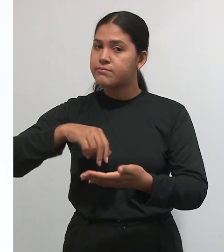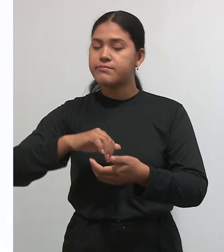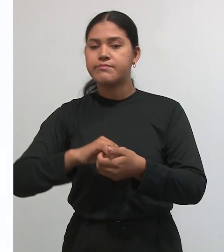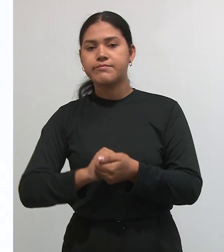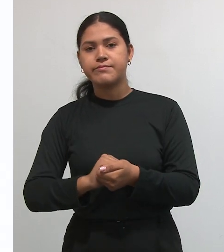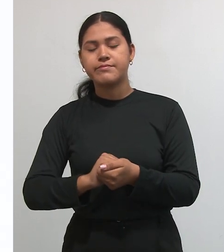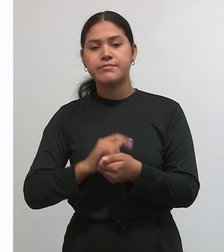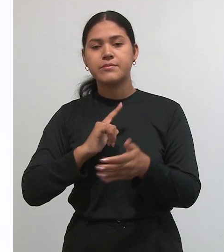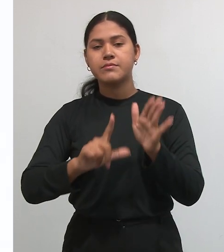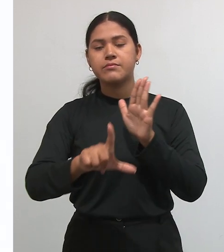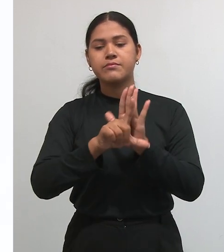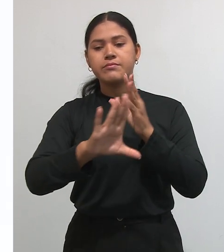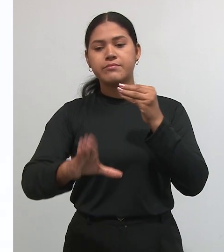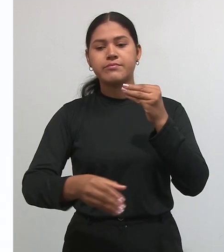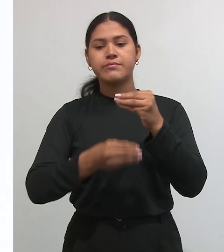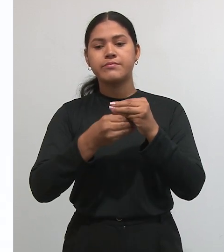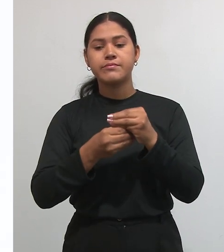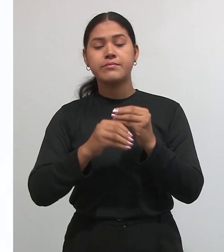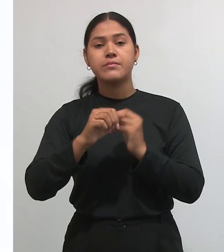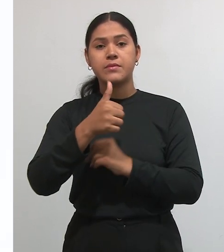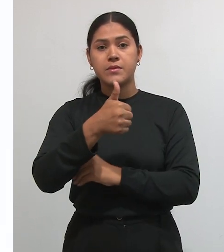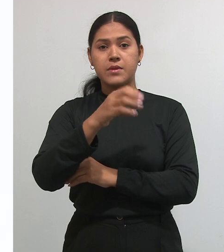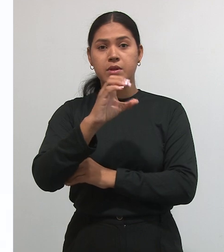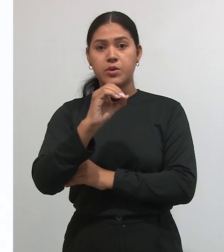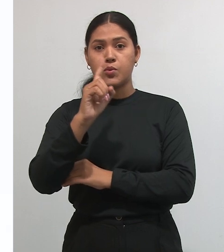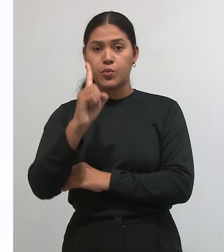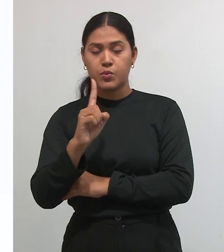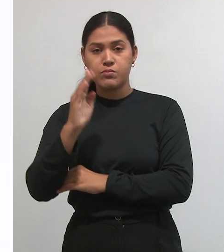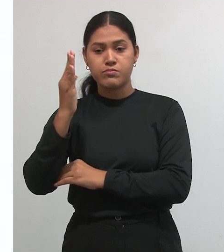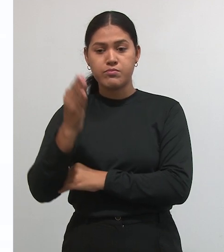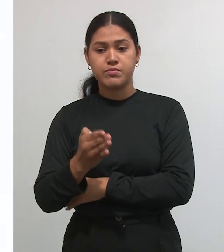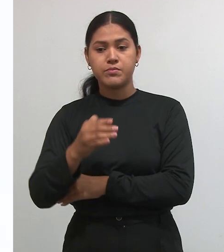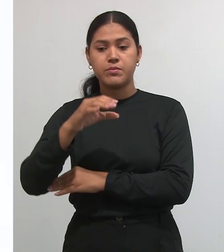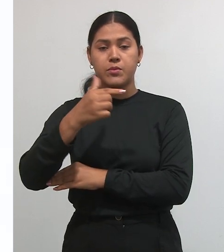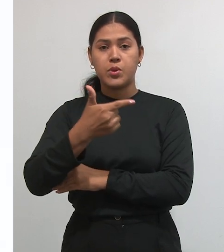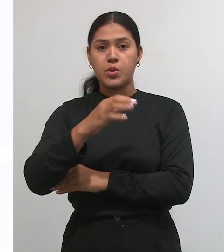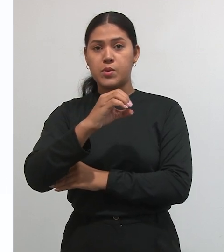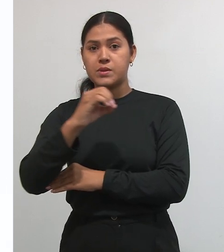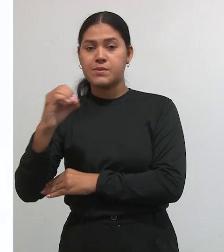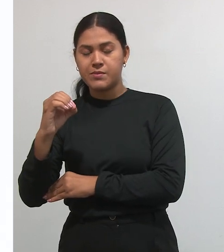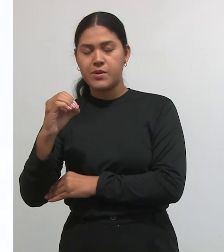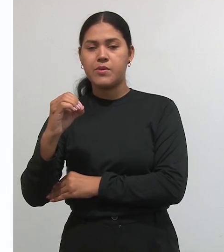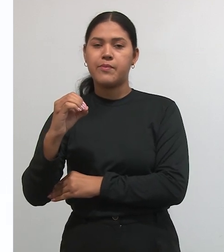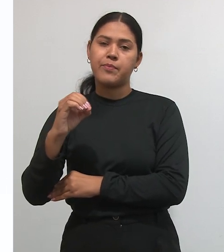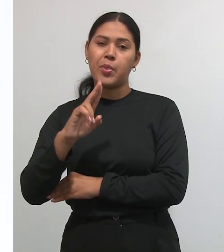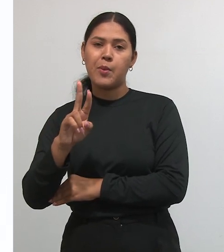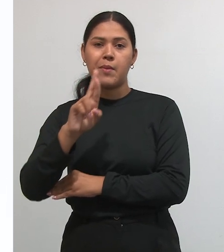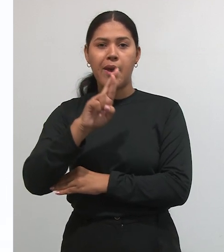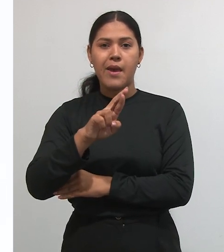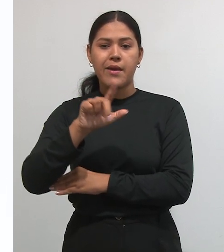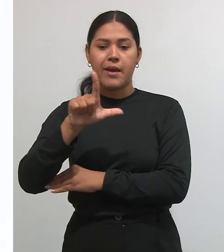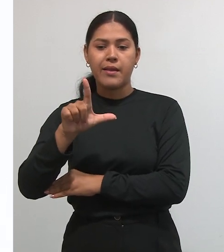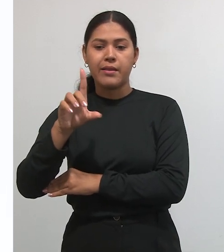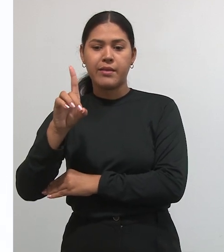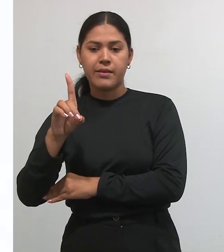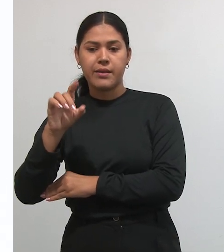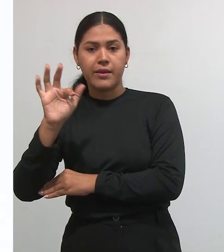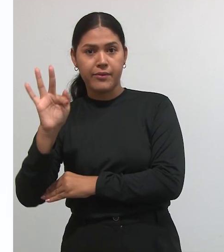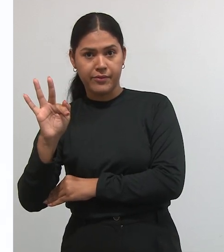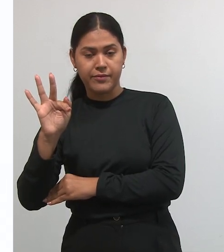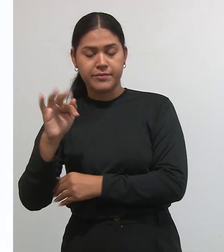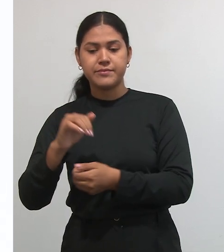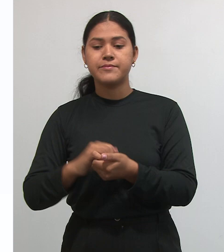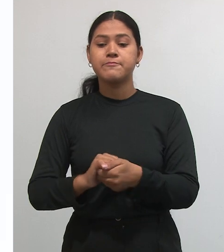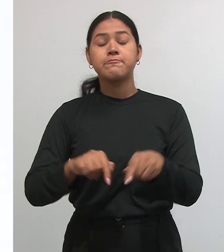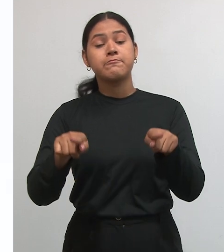a Lei Complementar 101/2000, que é a nossa famosa LRF, isso mesmo. E, como eu já falei, as normas brasileiras